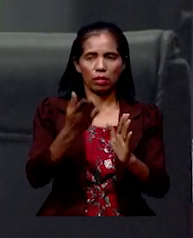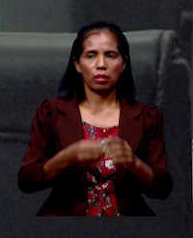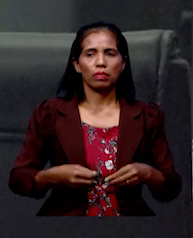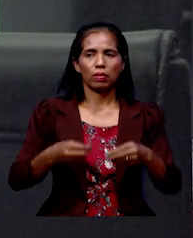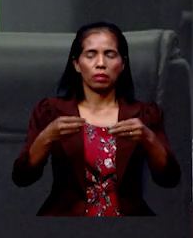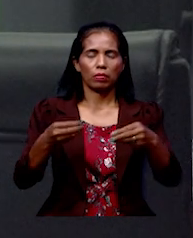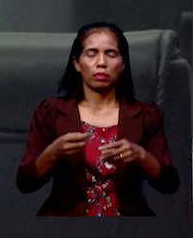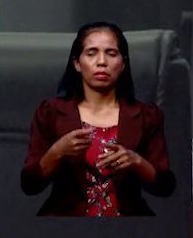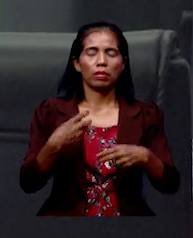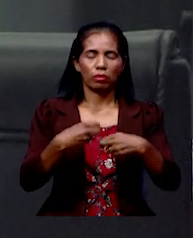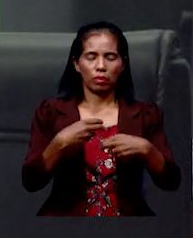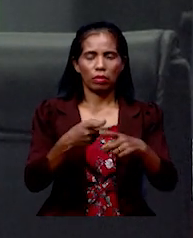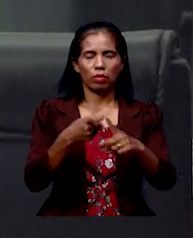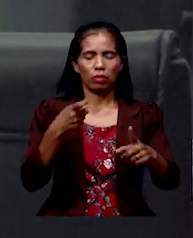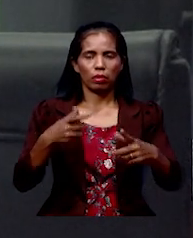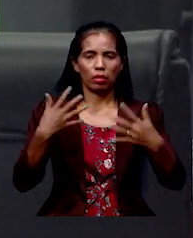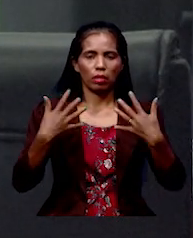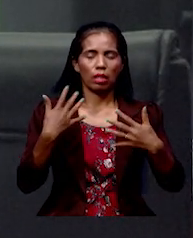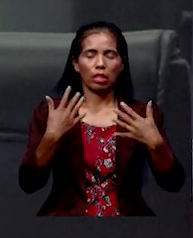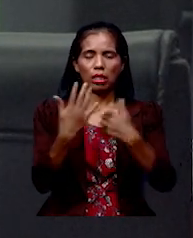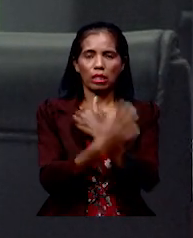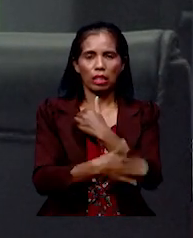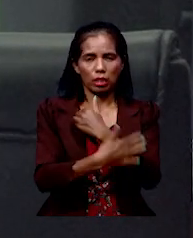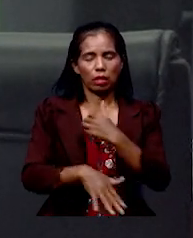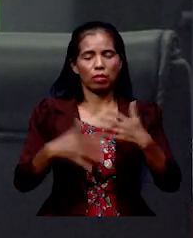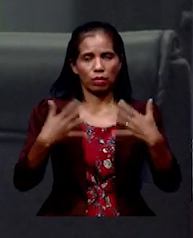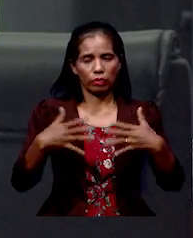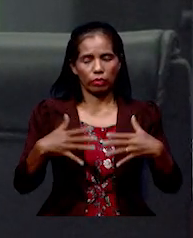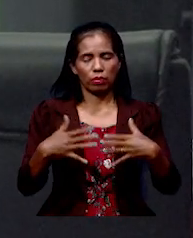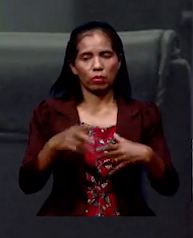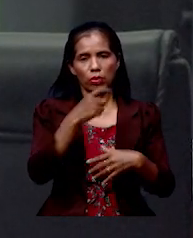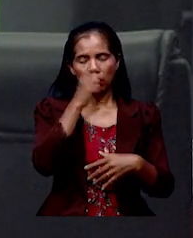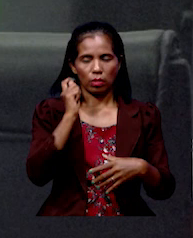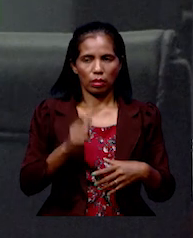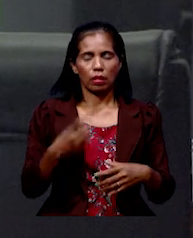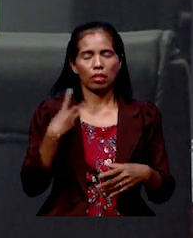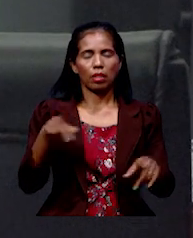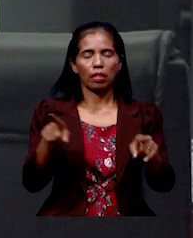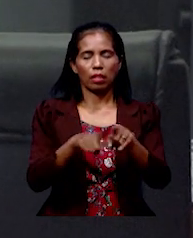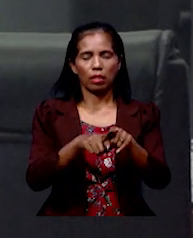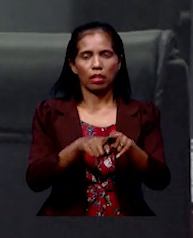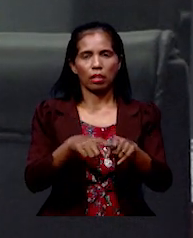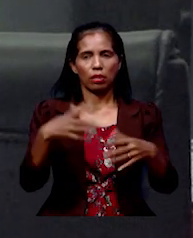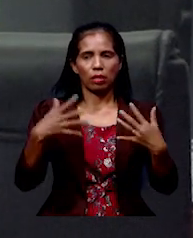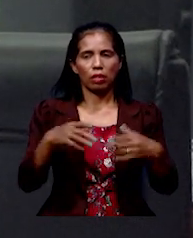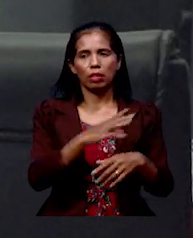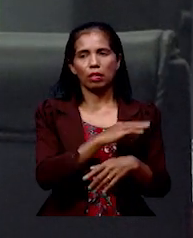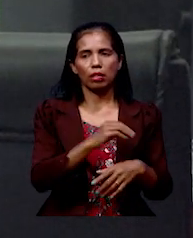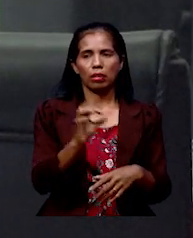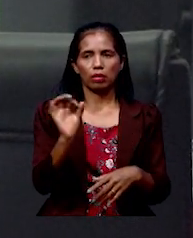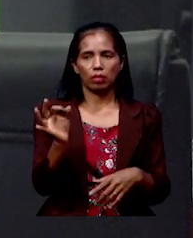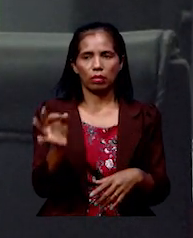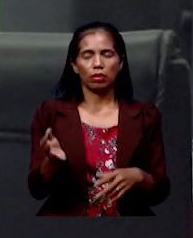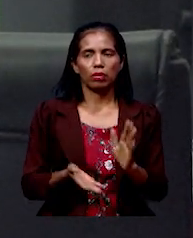a fundo de BMI lá. Então, de dané, onde se compara o fulano de riba, $1 vale 90 centavos, 90 centavos,